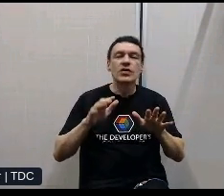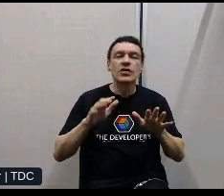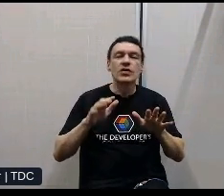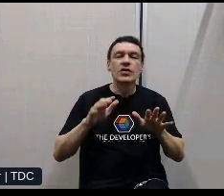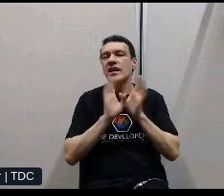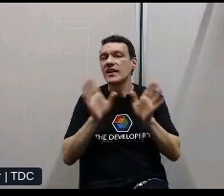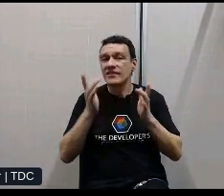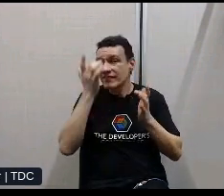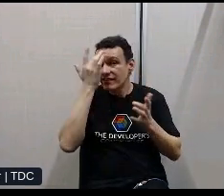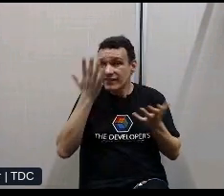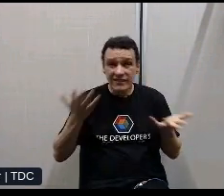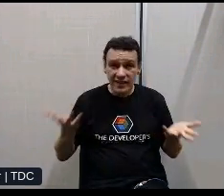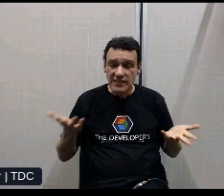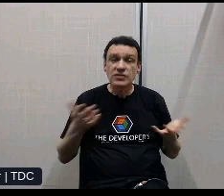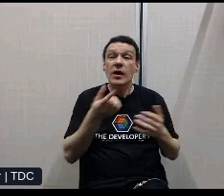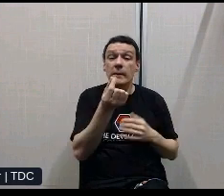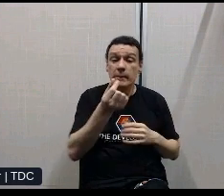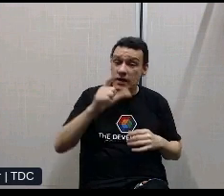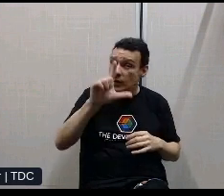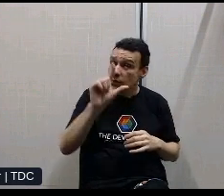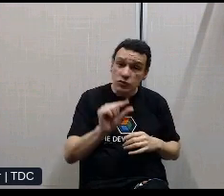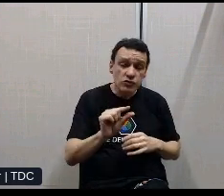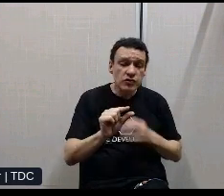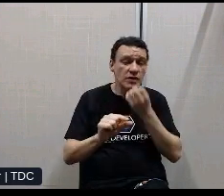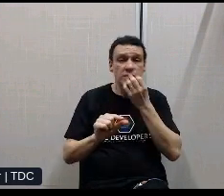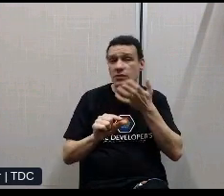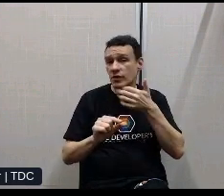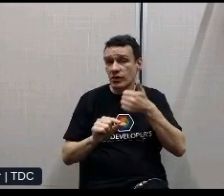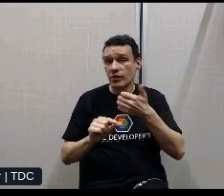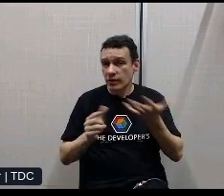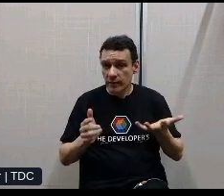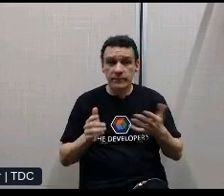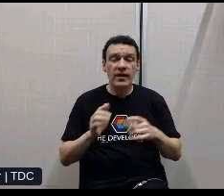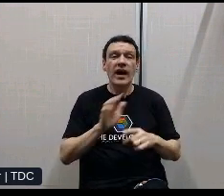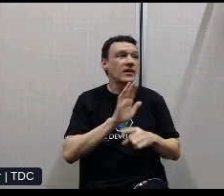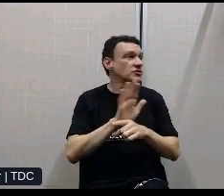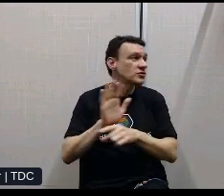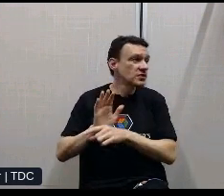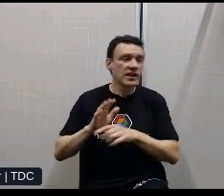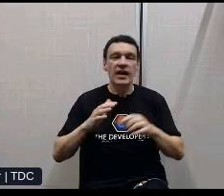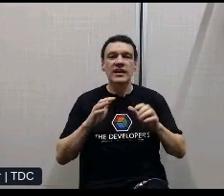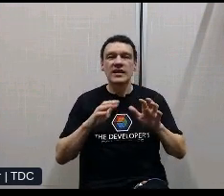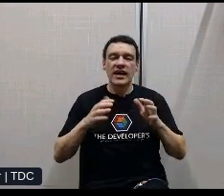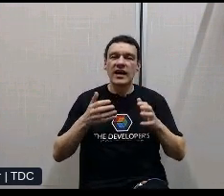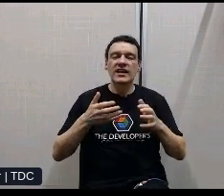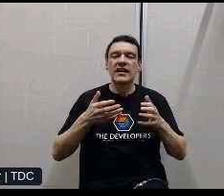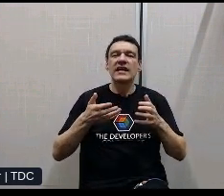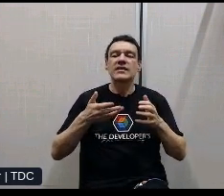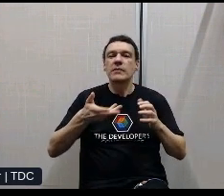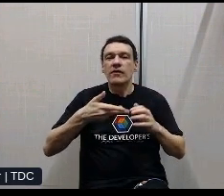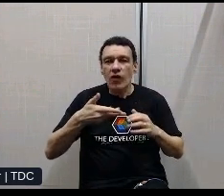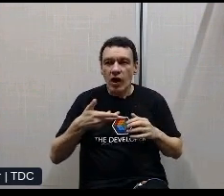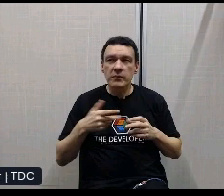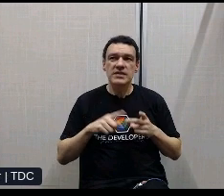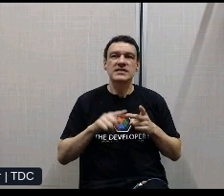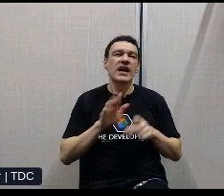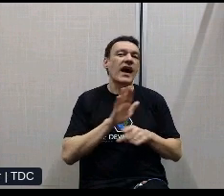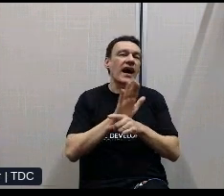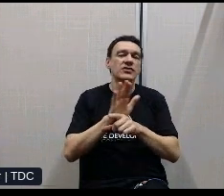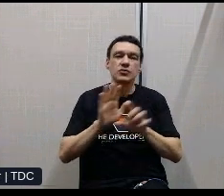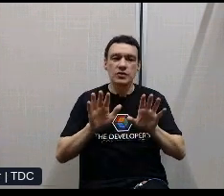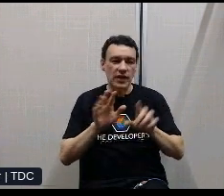Isso reduz custo, isso ajuda muito na performance, no nível de cuidado. Ok? E, por